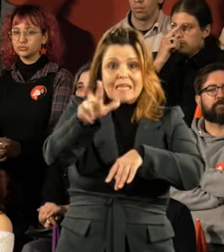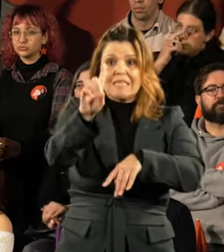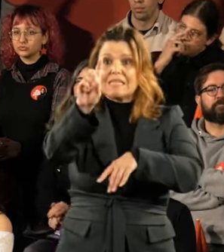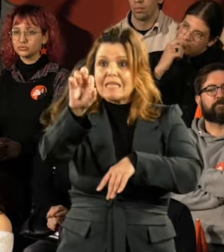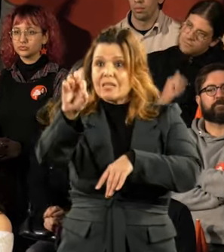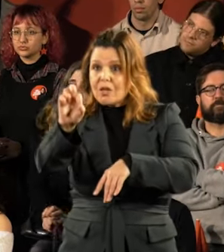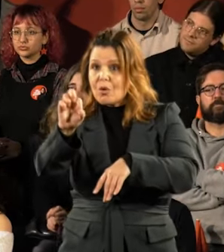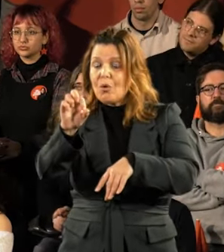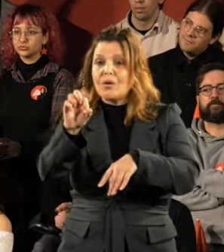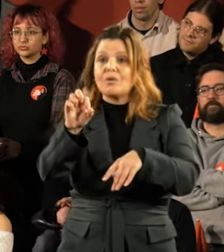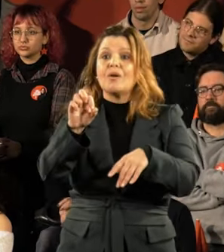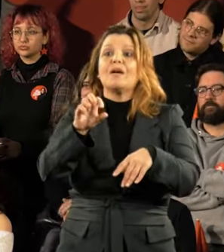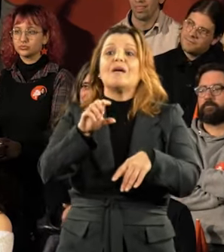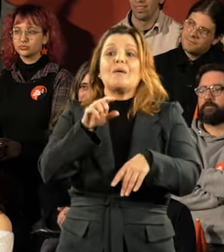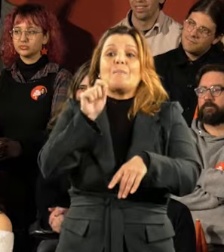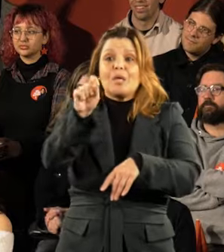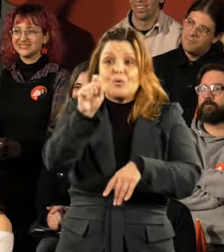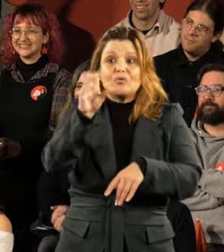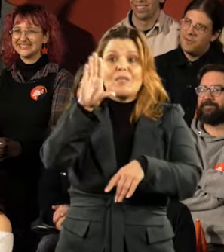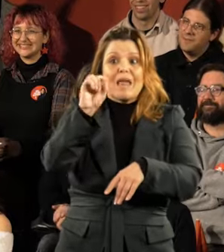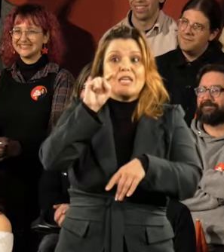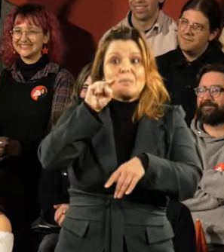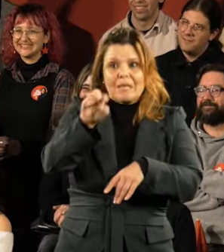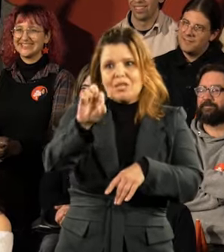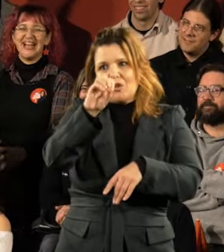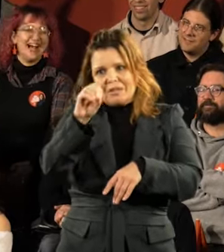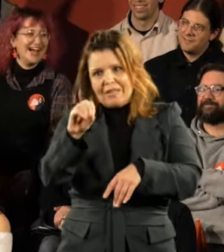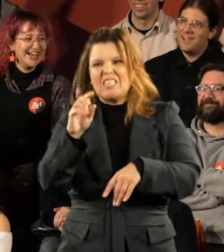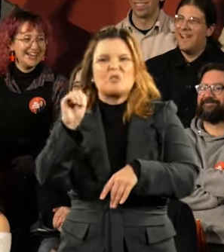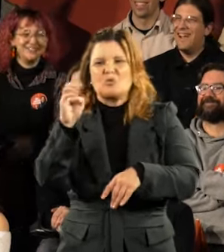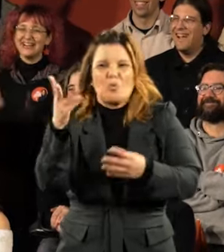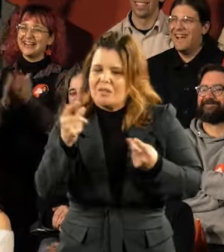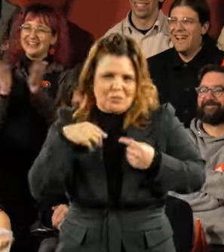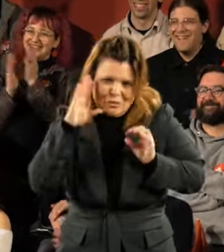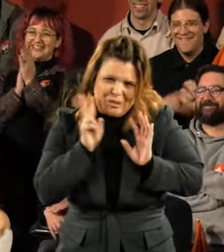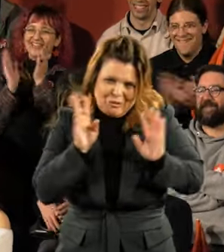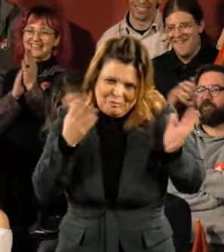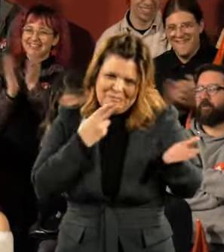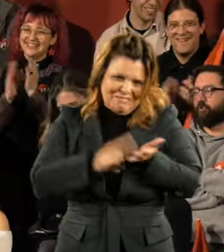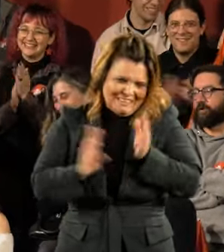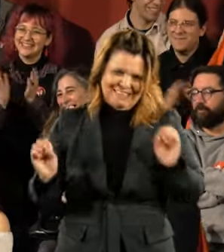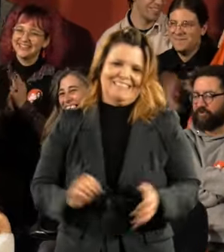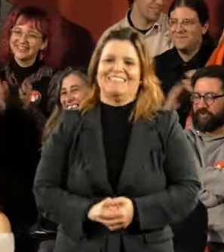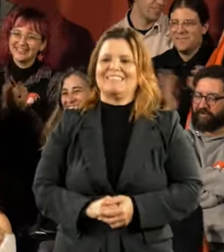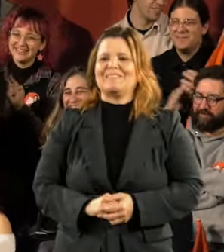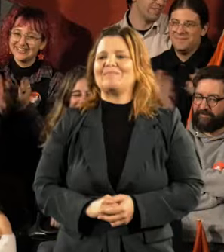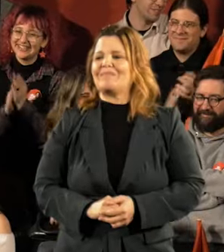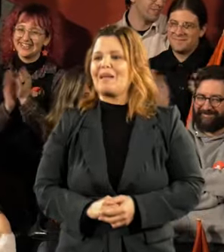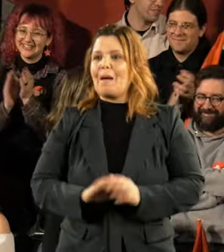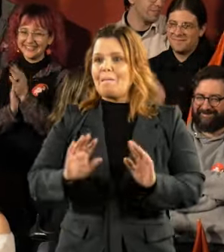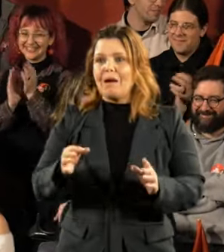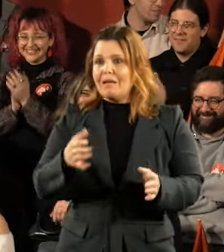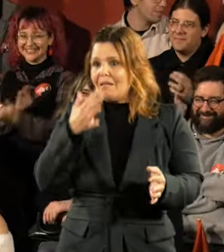são 10.80 minutos e não sei na verdade quantos segundos são é um